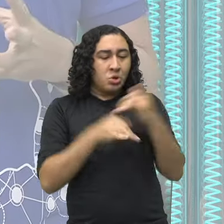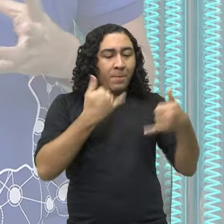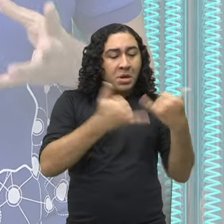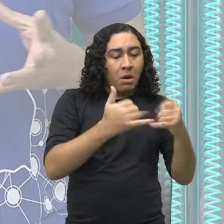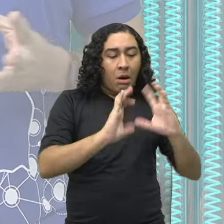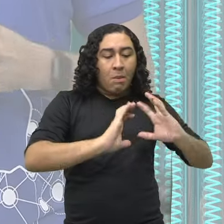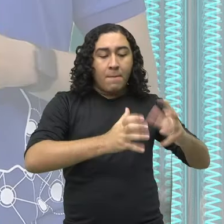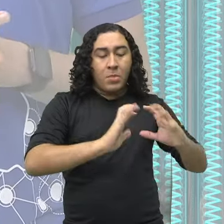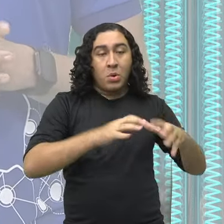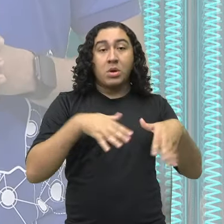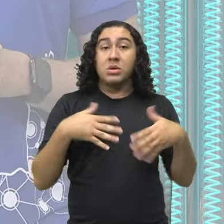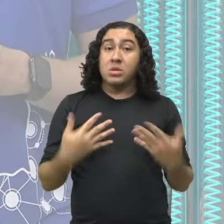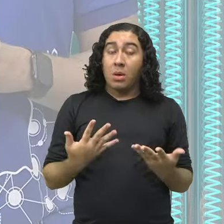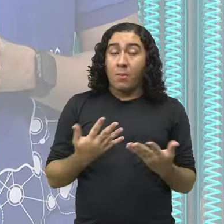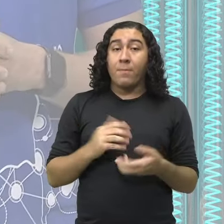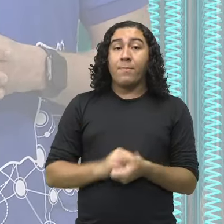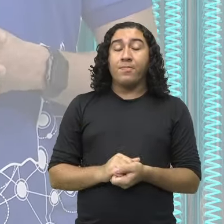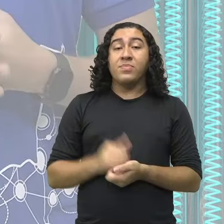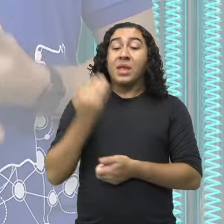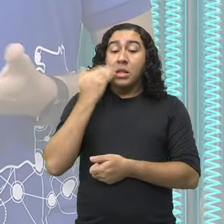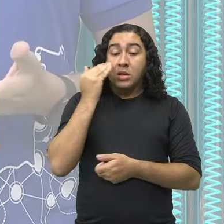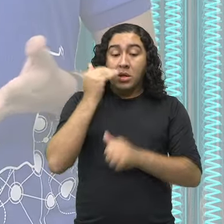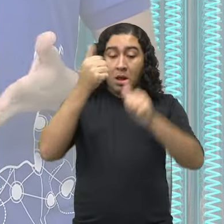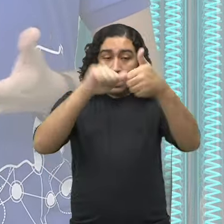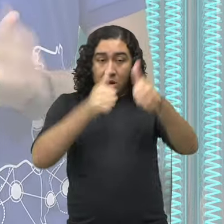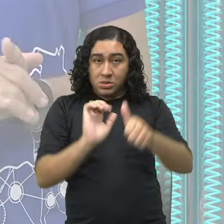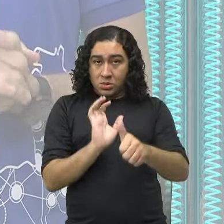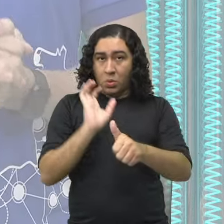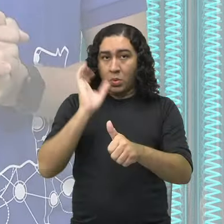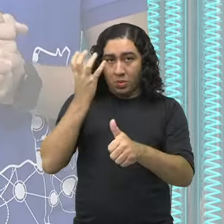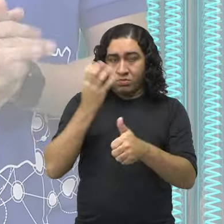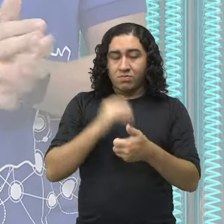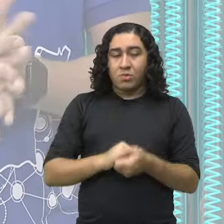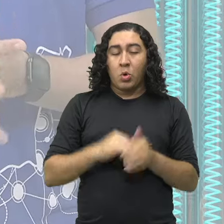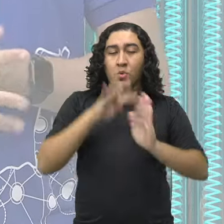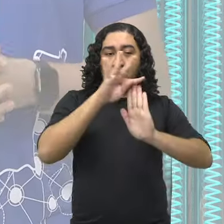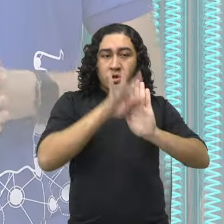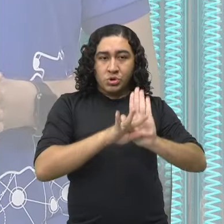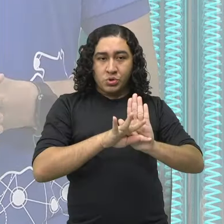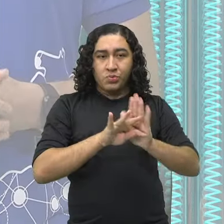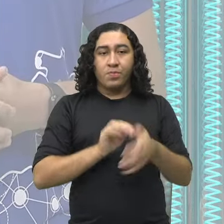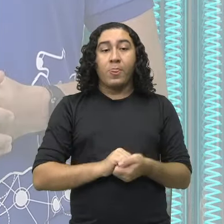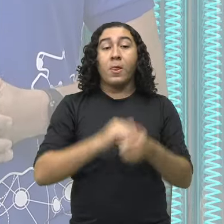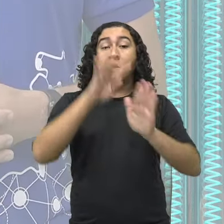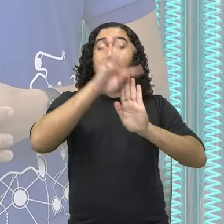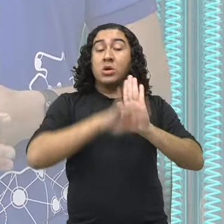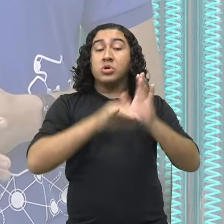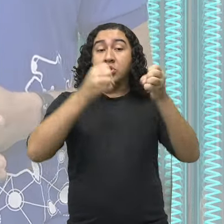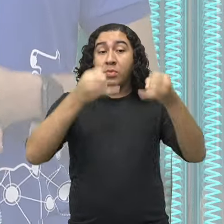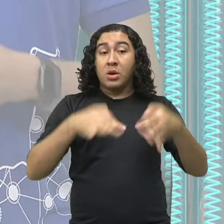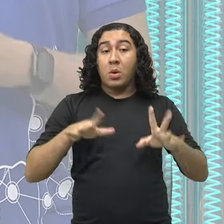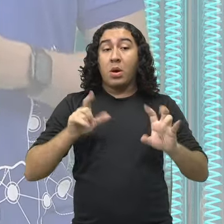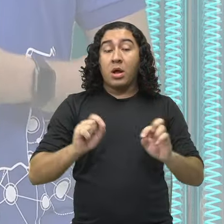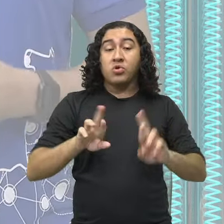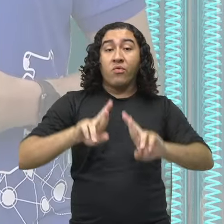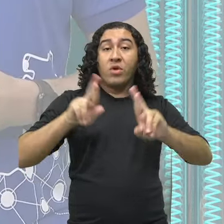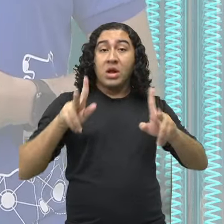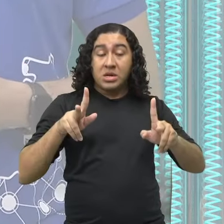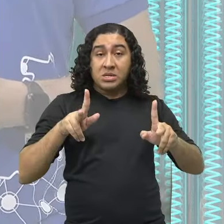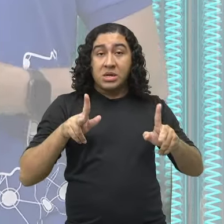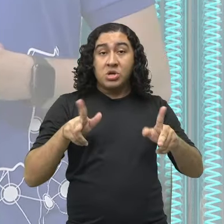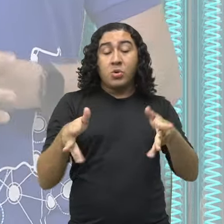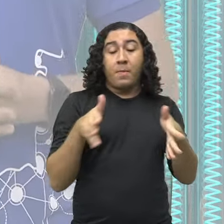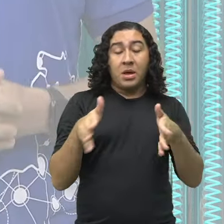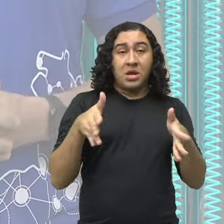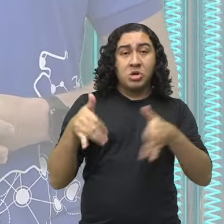dessa interpretação que nós temos, o texto, acompanhem comigo o texto. O texto fala sobre a diferença de